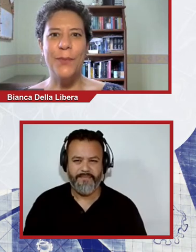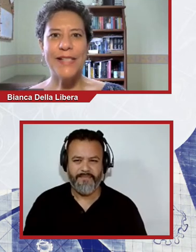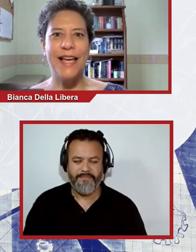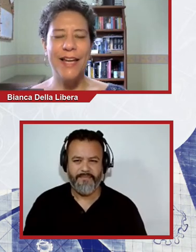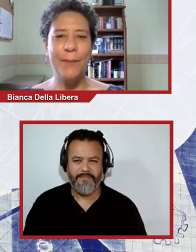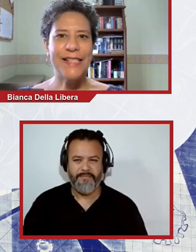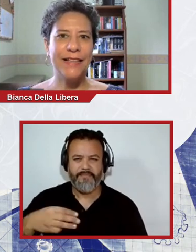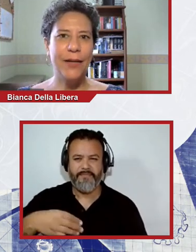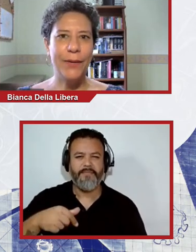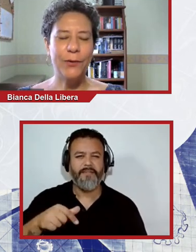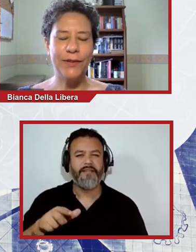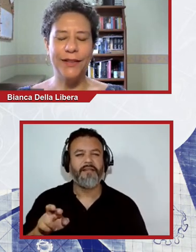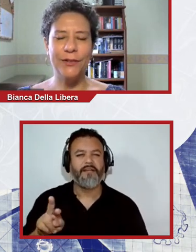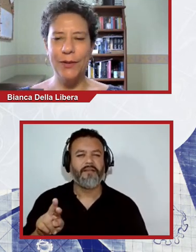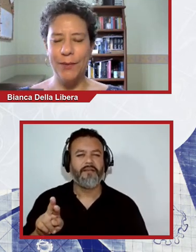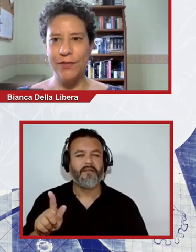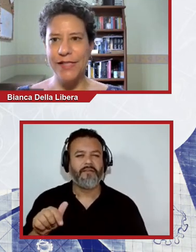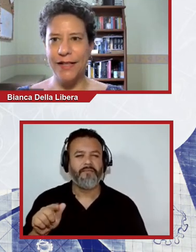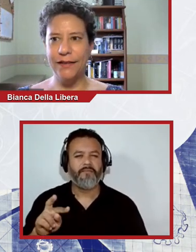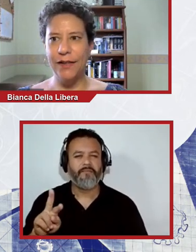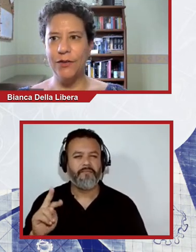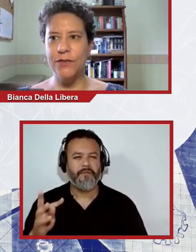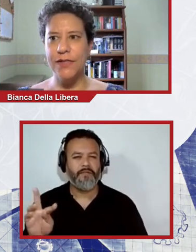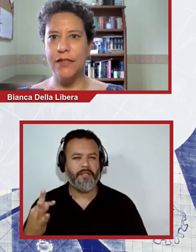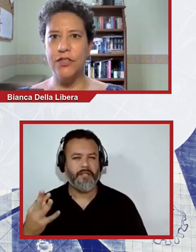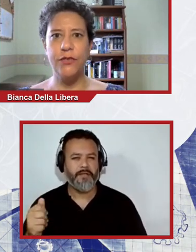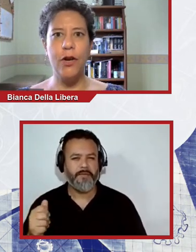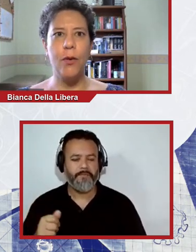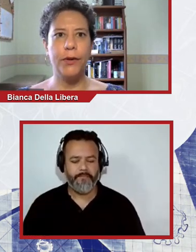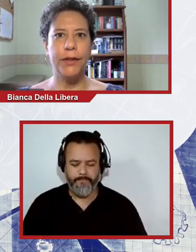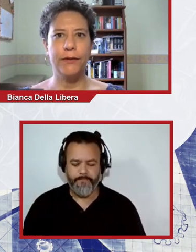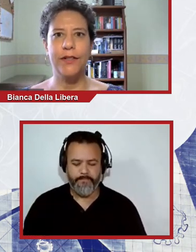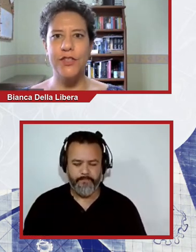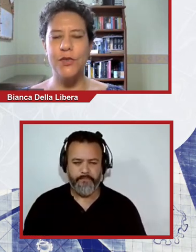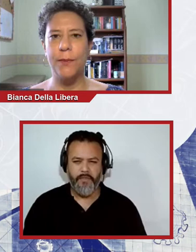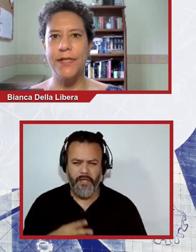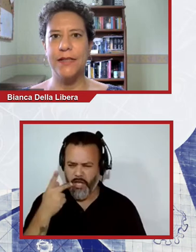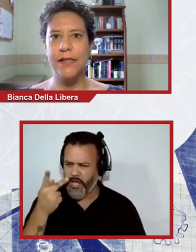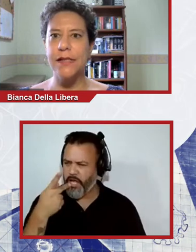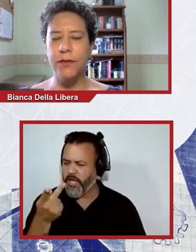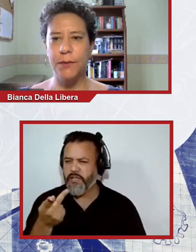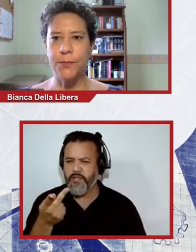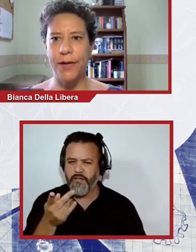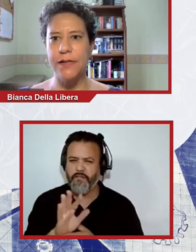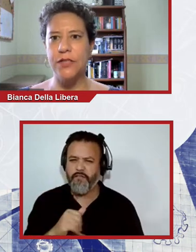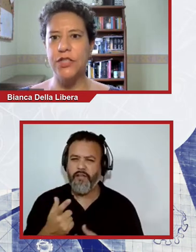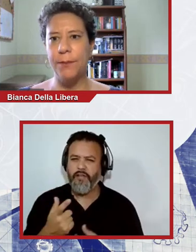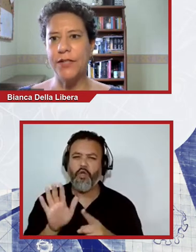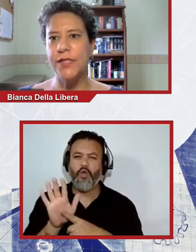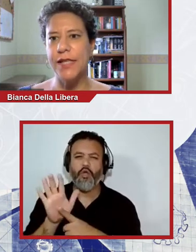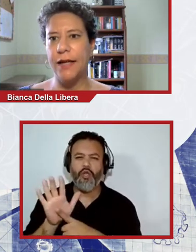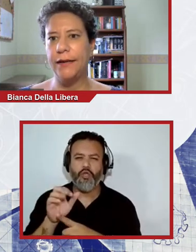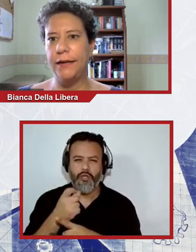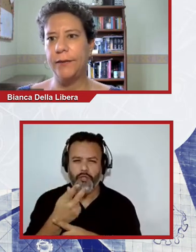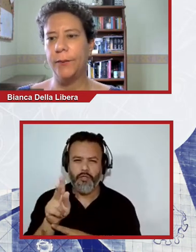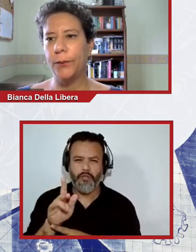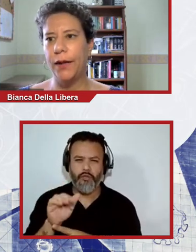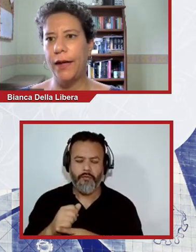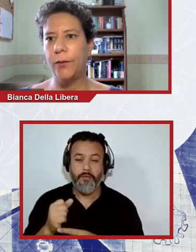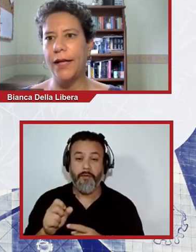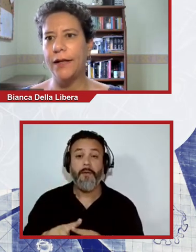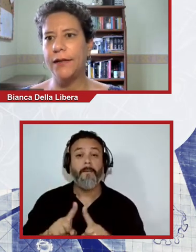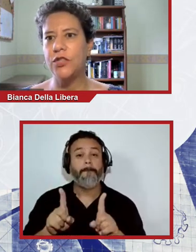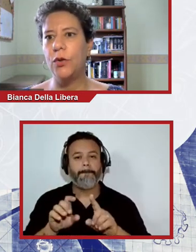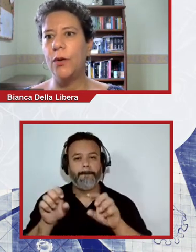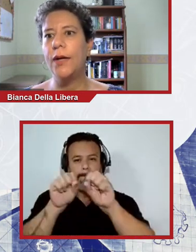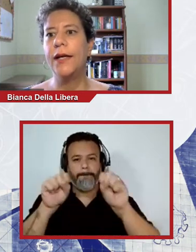Margarete, vou repassar aqui a pergunta da Duda para você. Então, acho que você até já falou um pouquinho durante a sua apresentação, né? Mas para sistematizar aqui